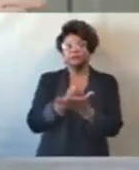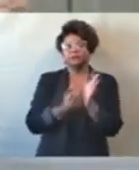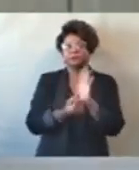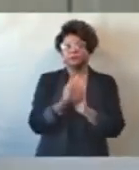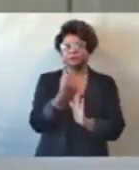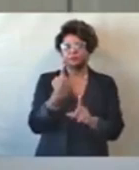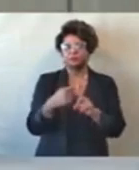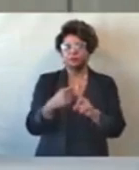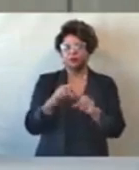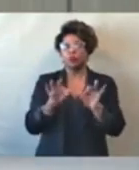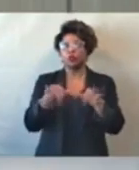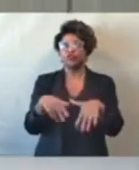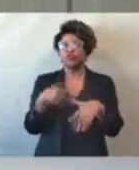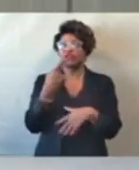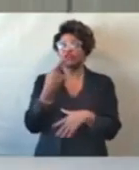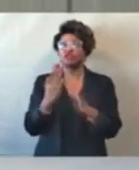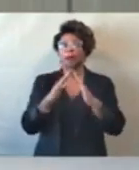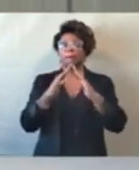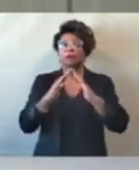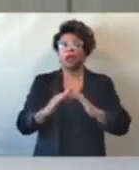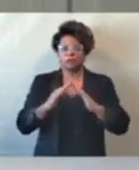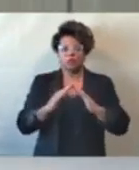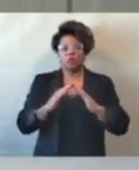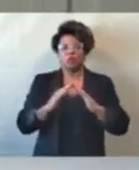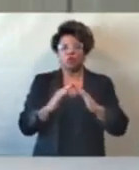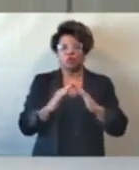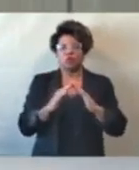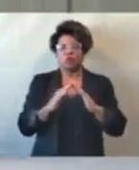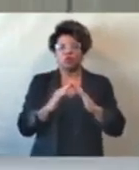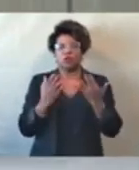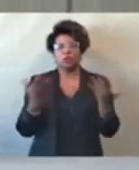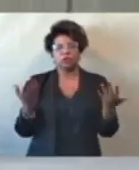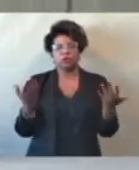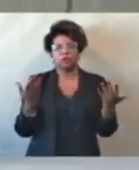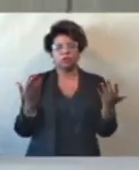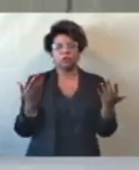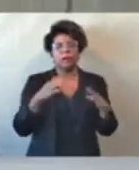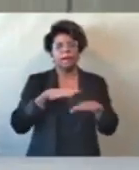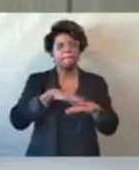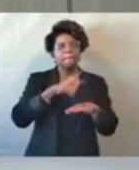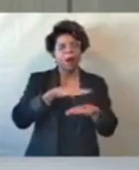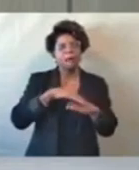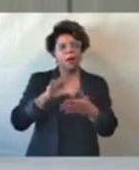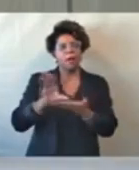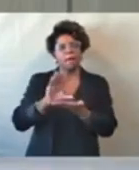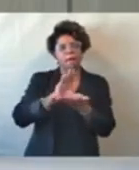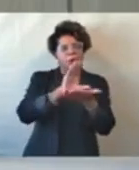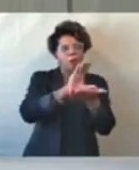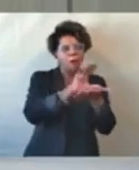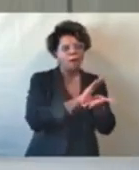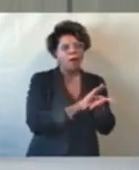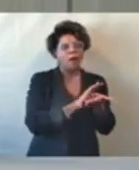falando de habitação e a gente está falando aí que quanto mais recursos forem, obviamente, entrando e a